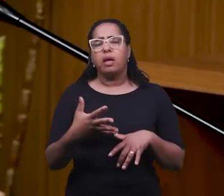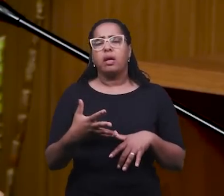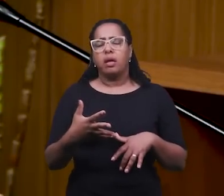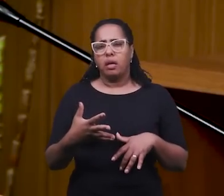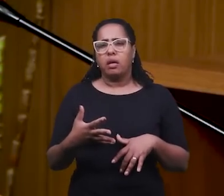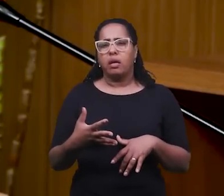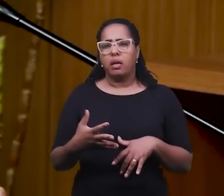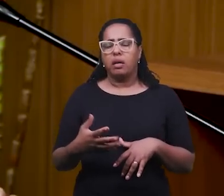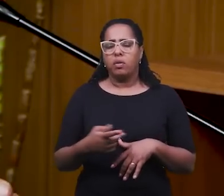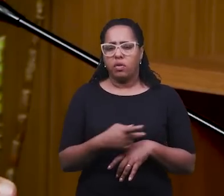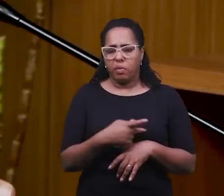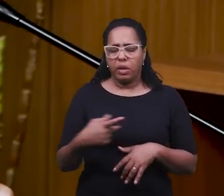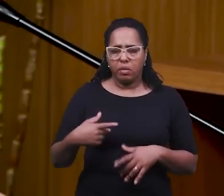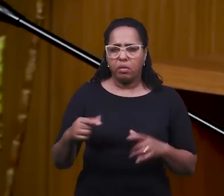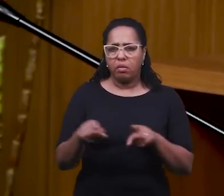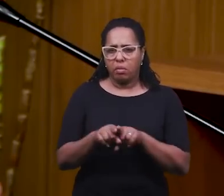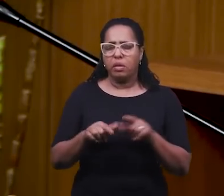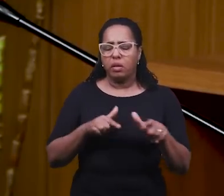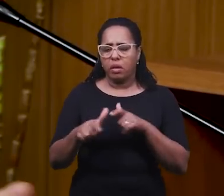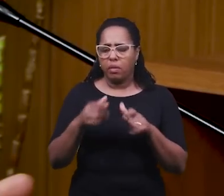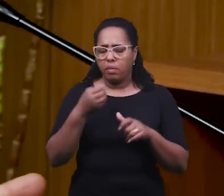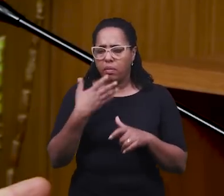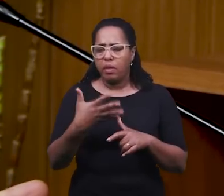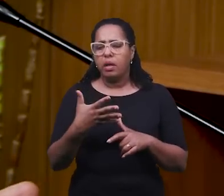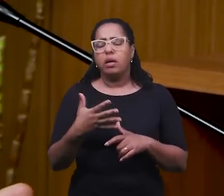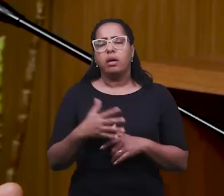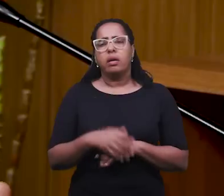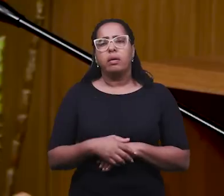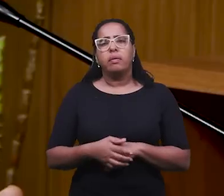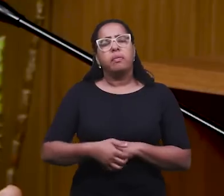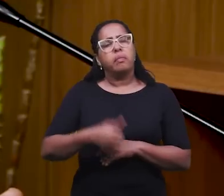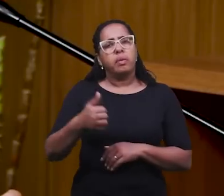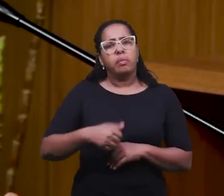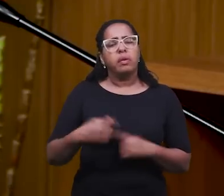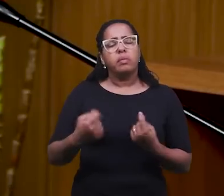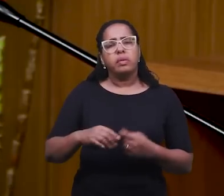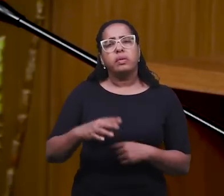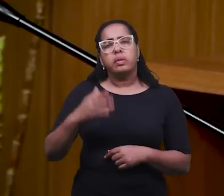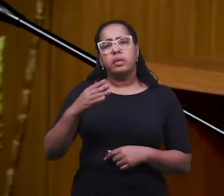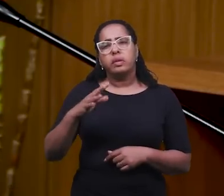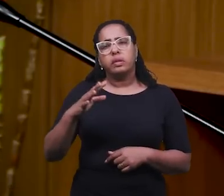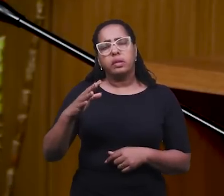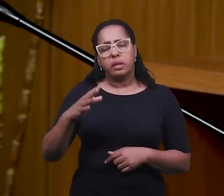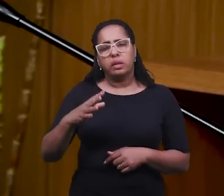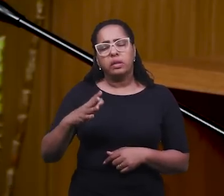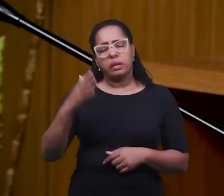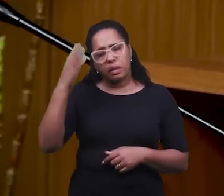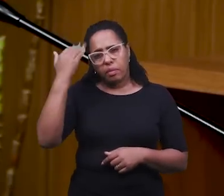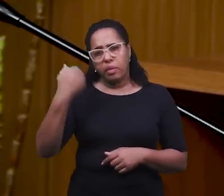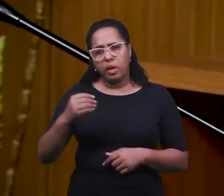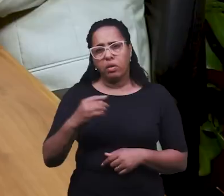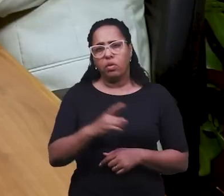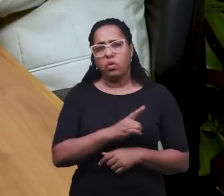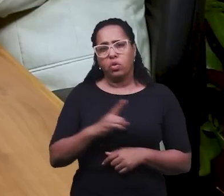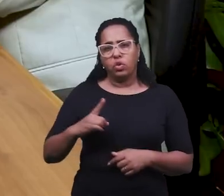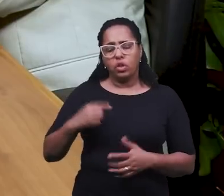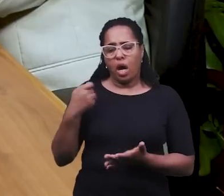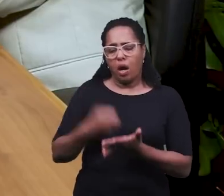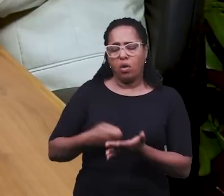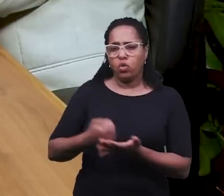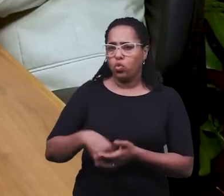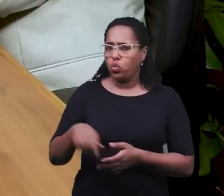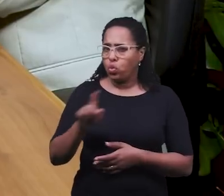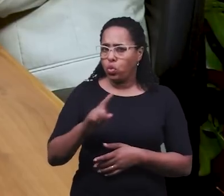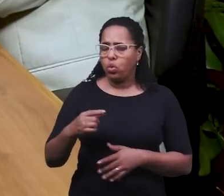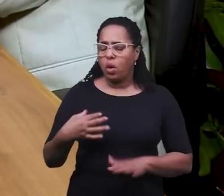bem, e isso os pastores fazem muito bem, eu sempre trabalhei. Primeiro você tem que saber que o diácono é seu empregado. Sim,